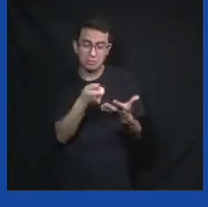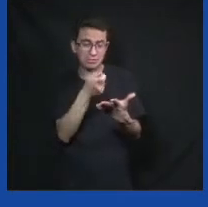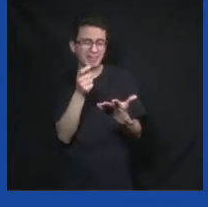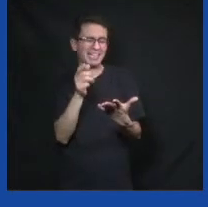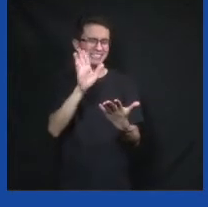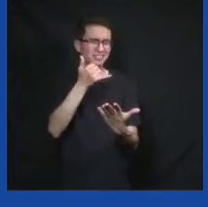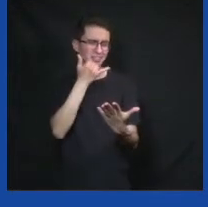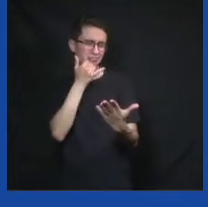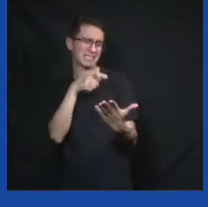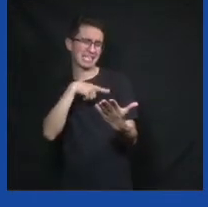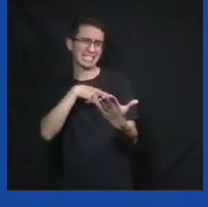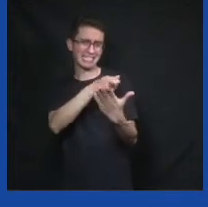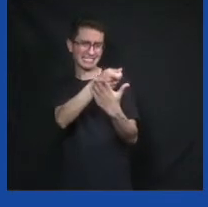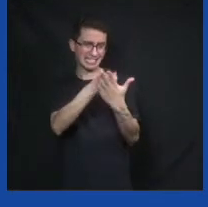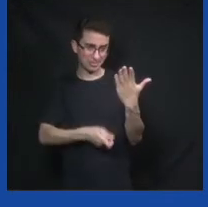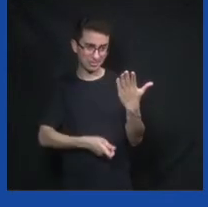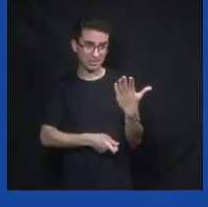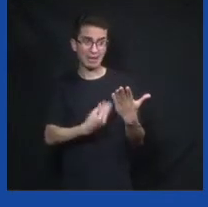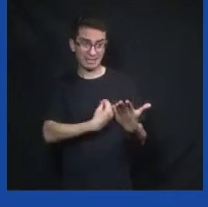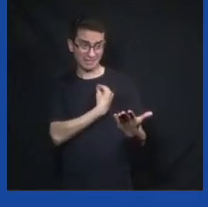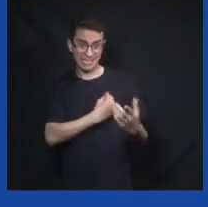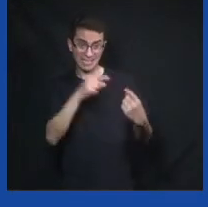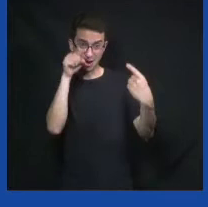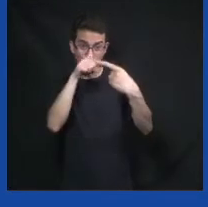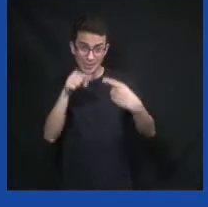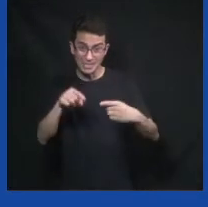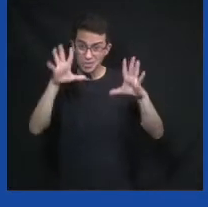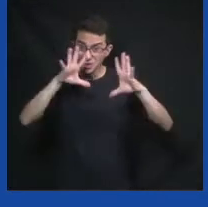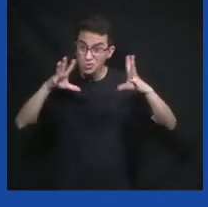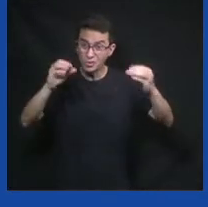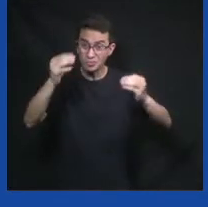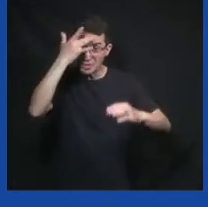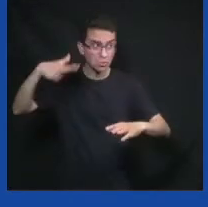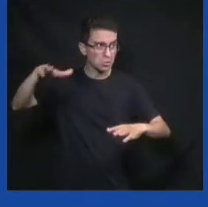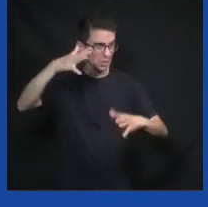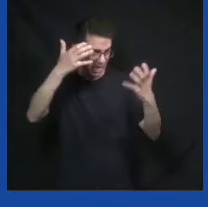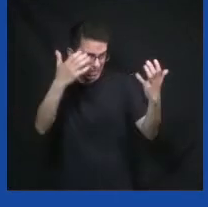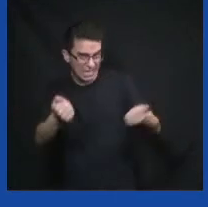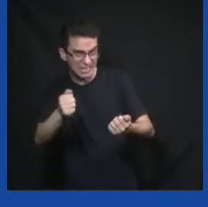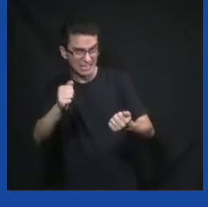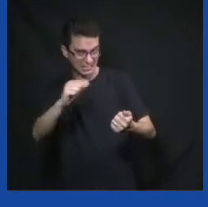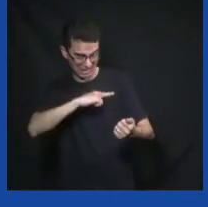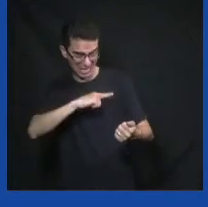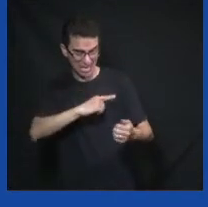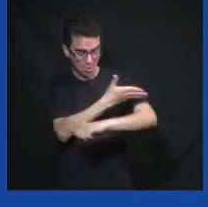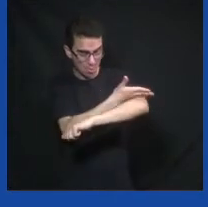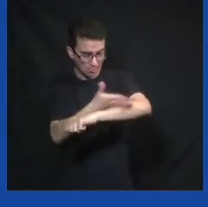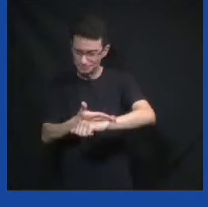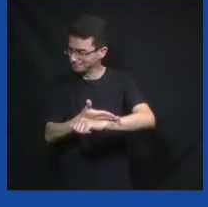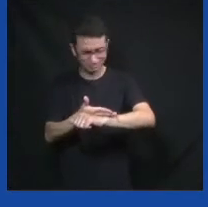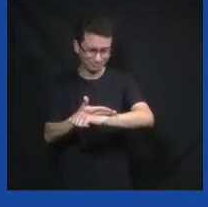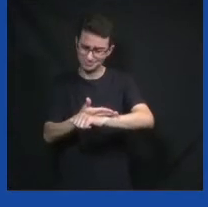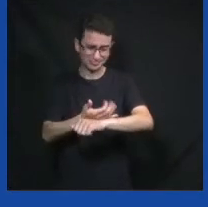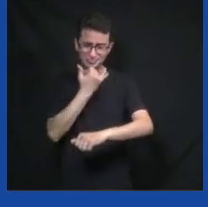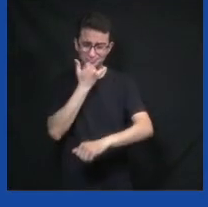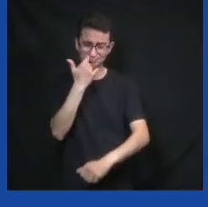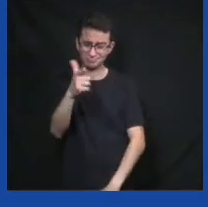precisa escorrer para a realidade. E aí eu tenho alguns desafios. O professor é um